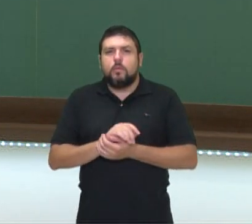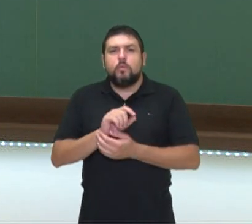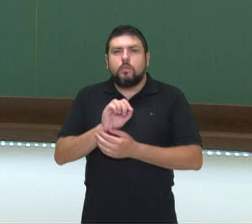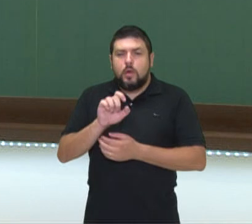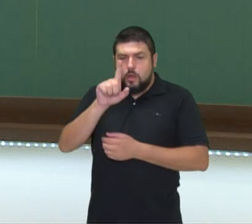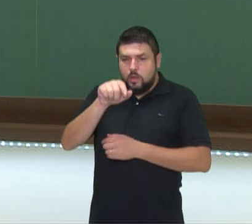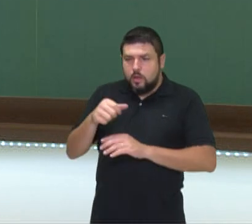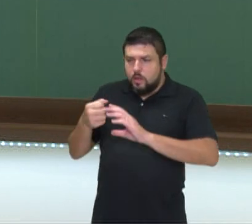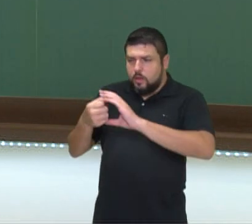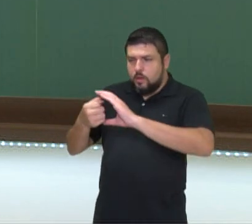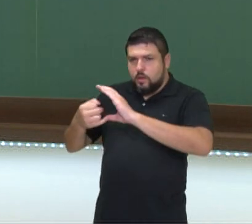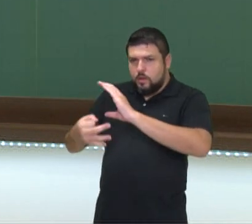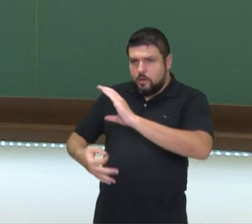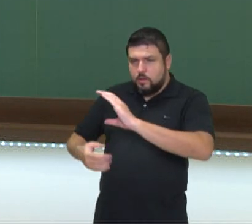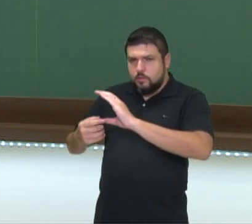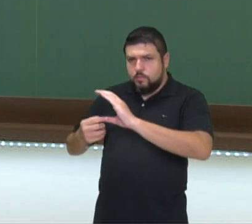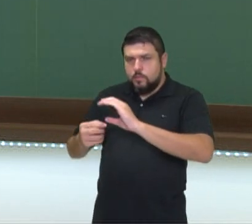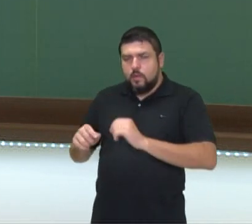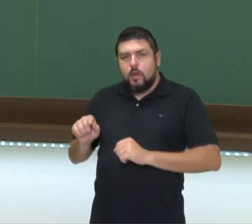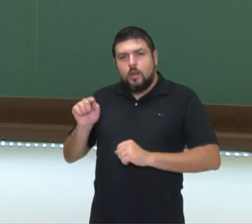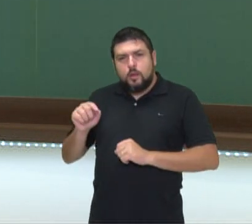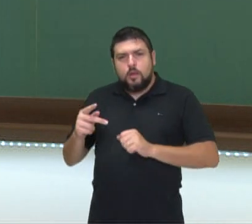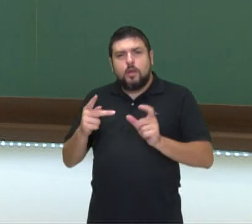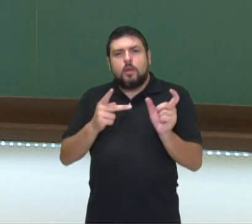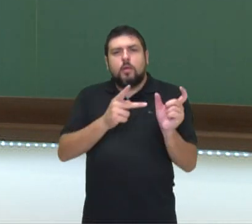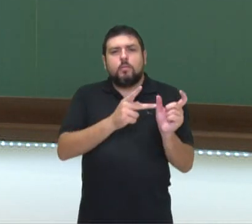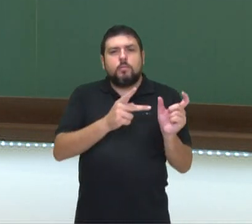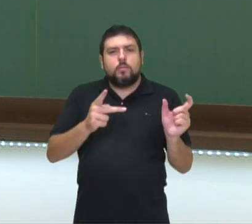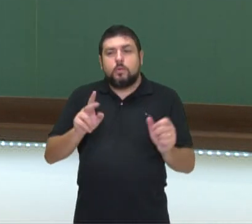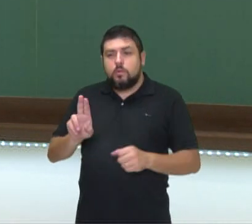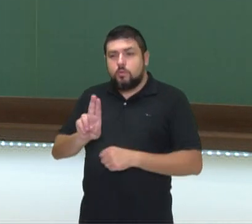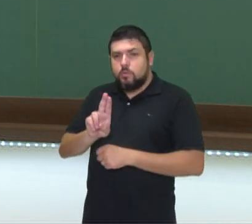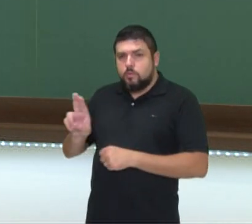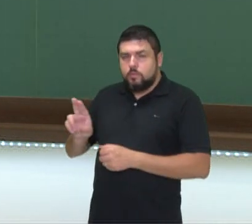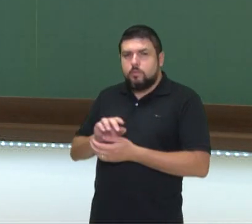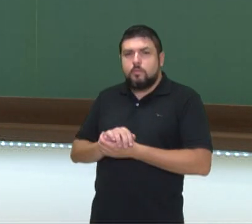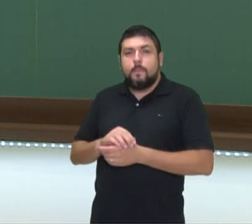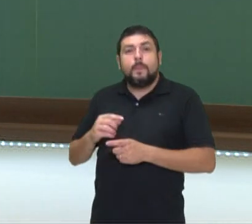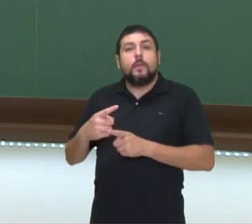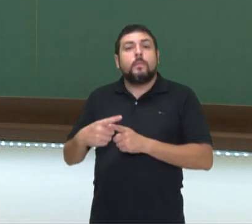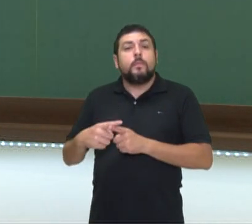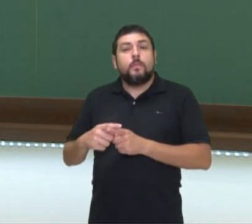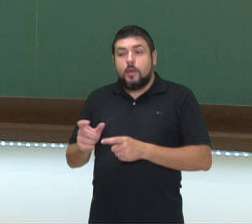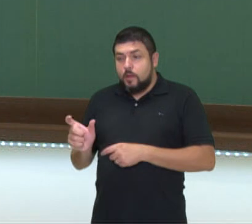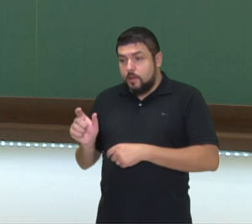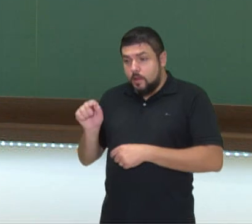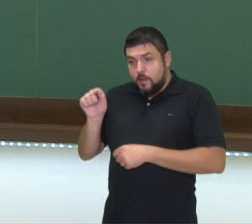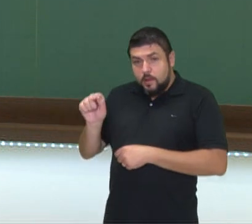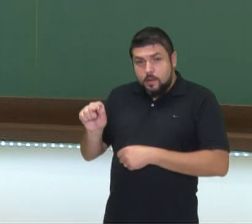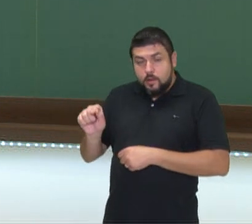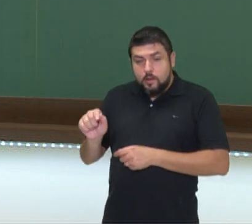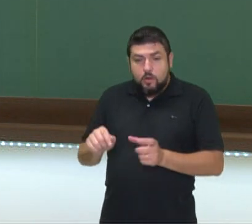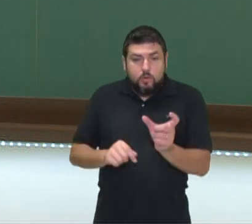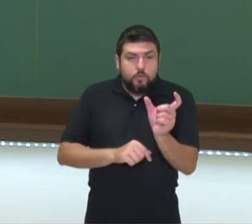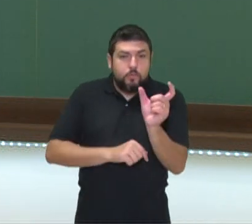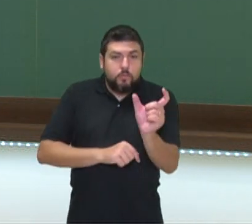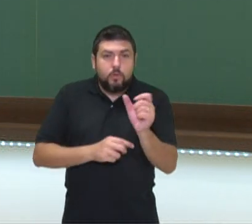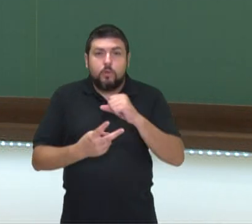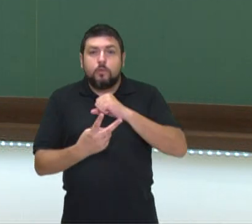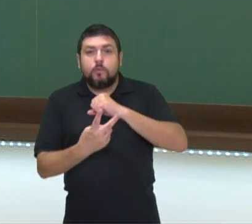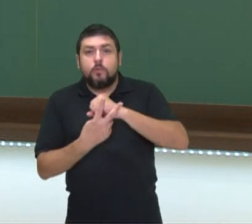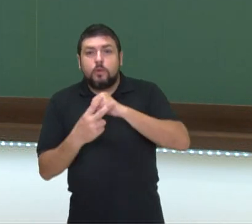característica, nós temos um predicado que é nominal. Porque o núcleo, a palavra mais importante do predicado não é o verbo, e sim